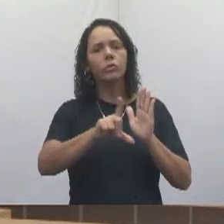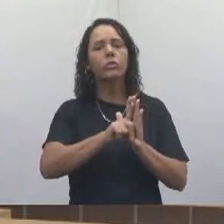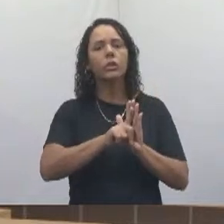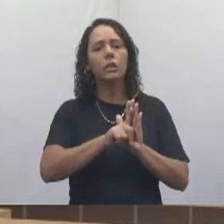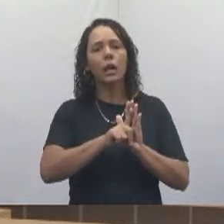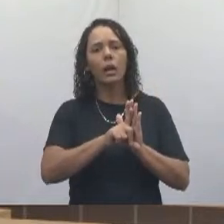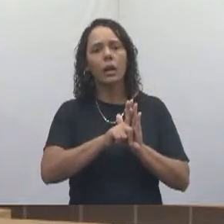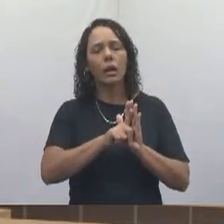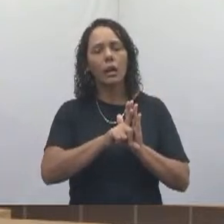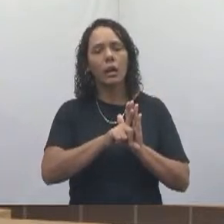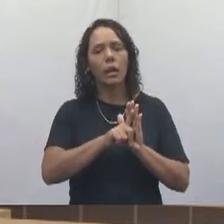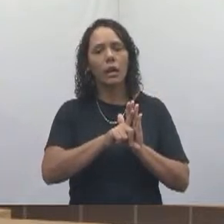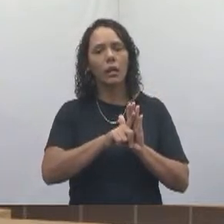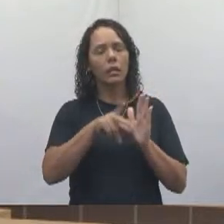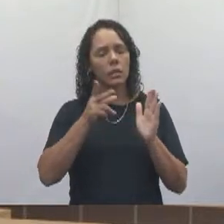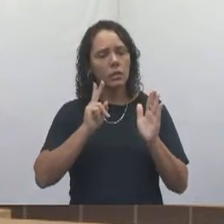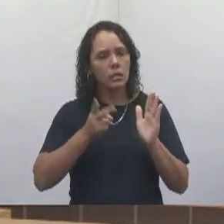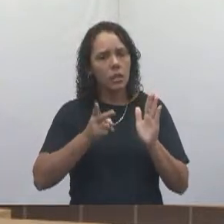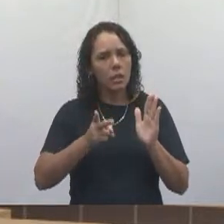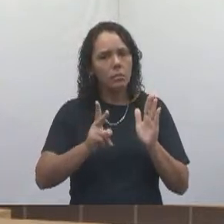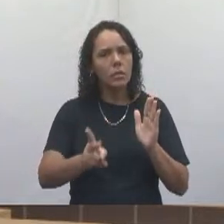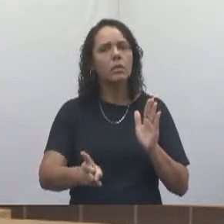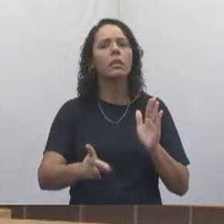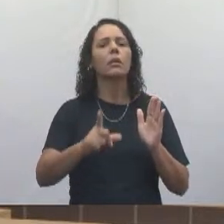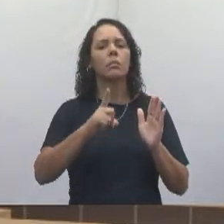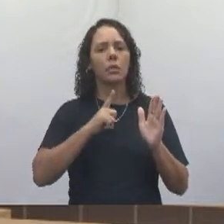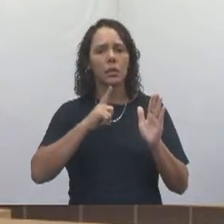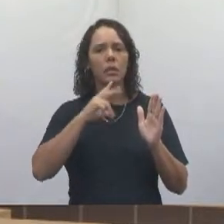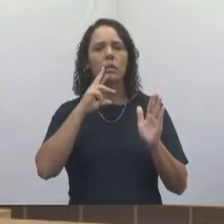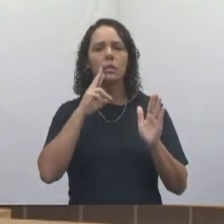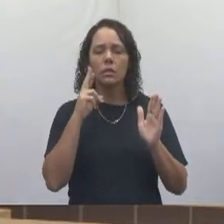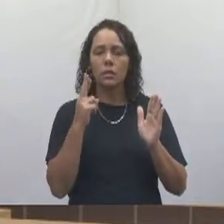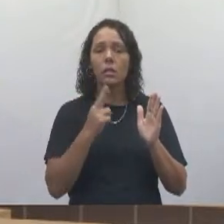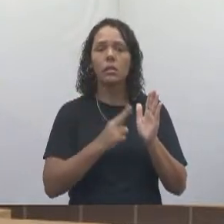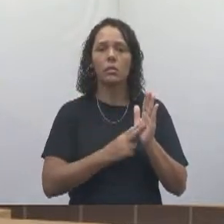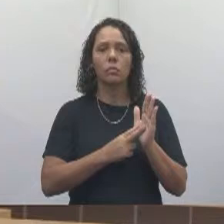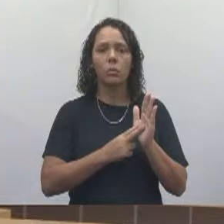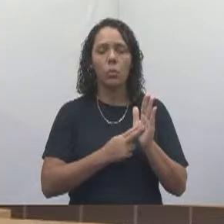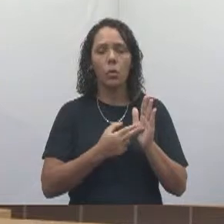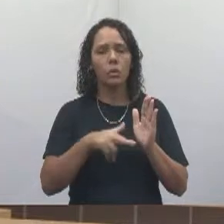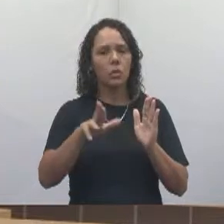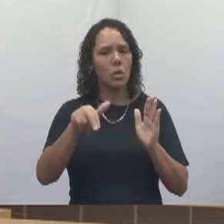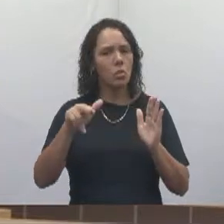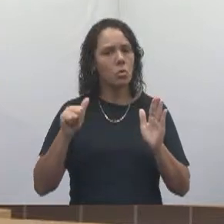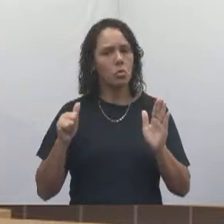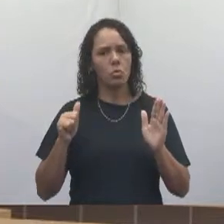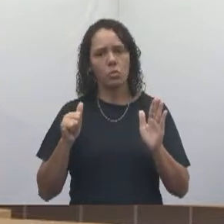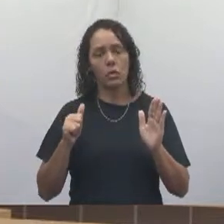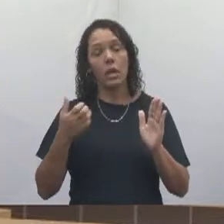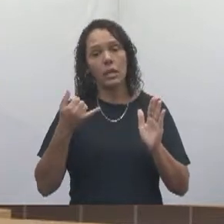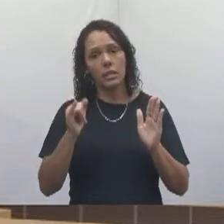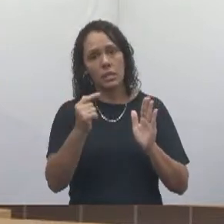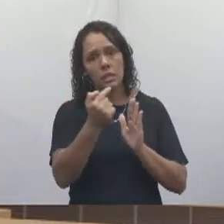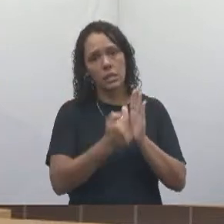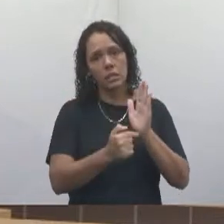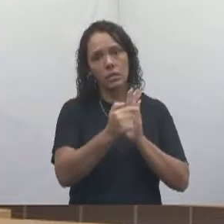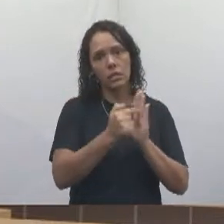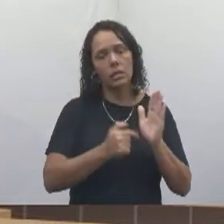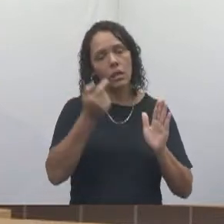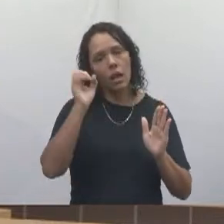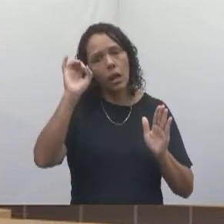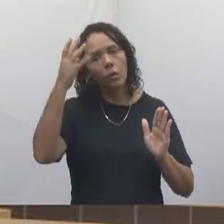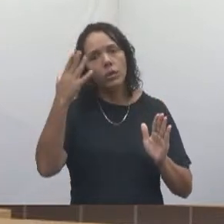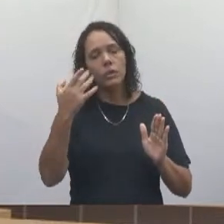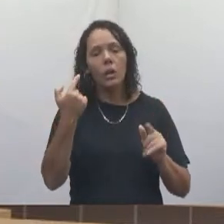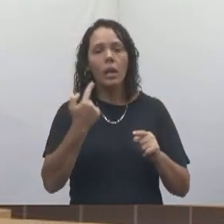vereador, mesmo que seja de oposição, deixou de ser sancionado. Se foi vetado, o foi pelo convencimento